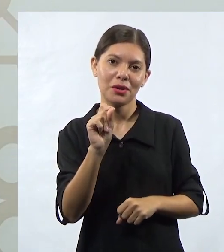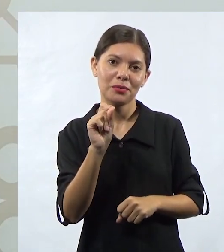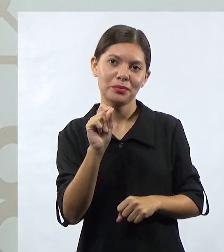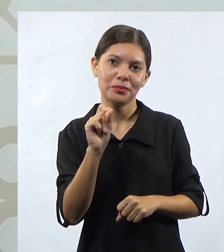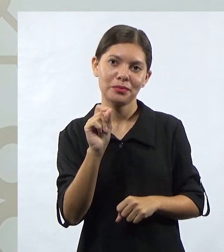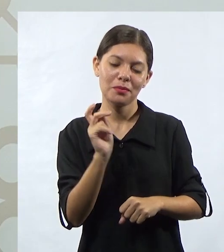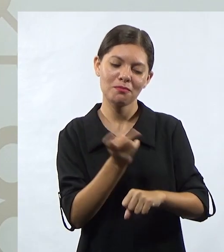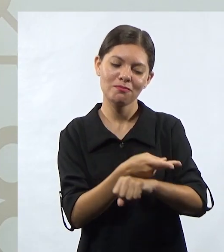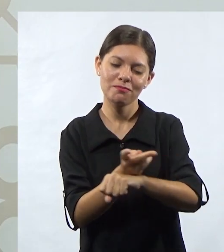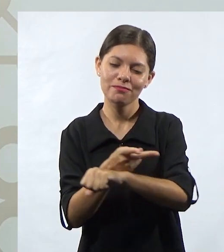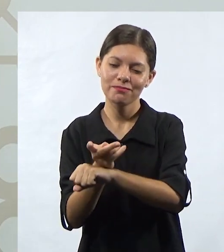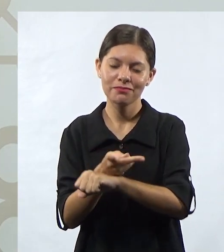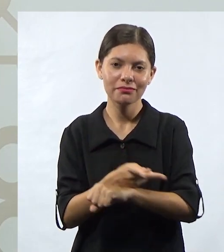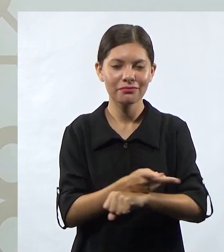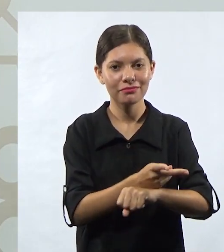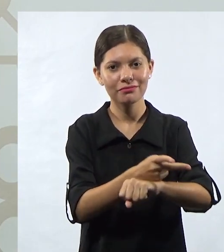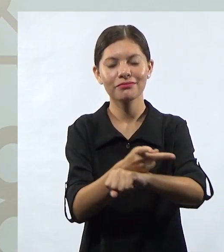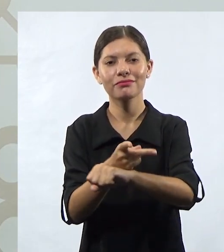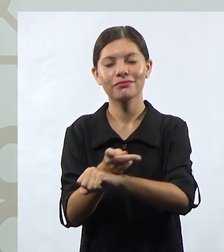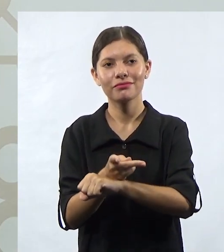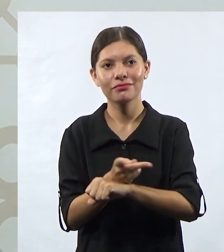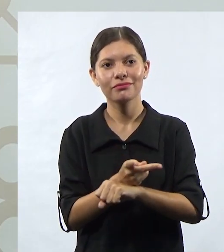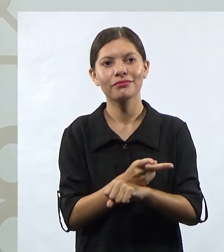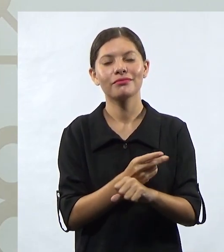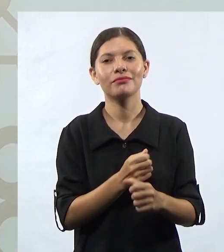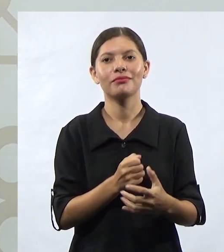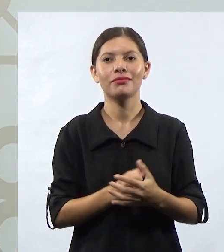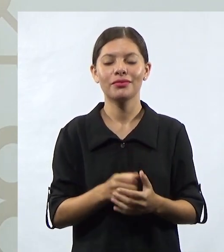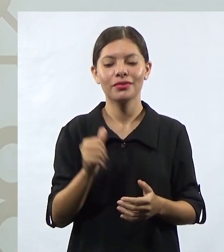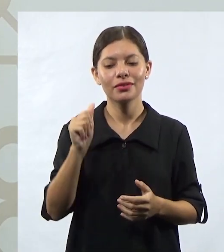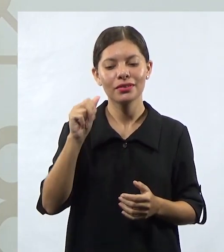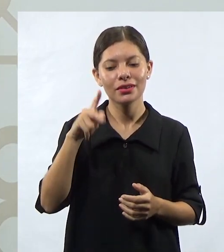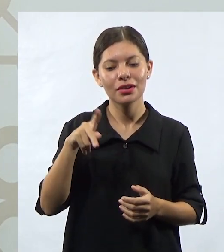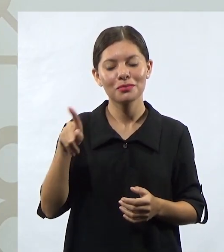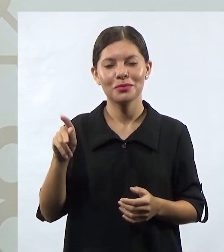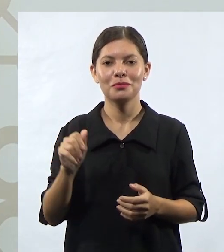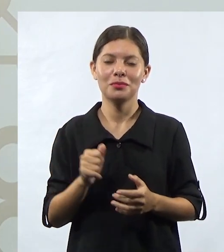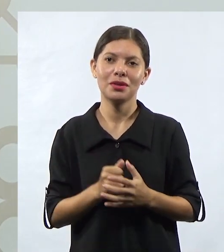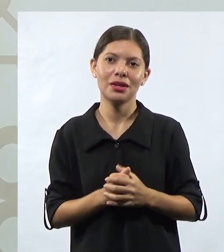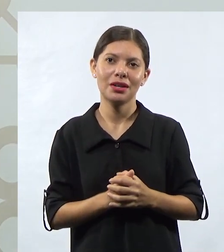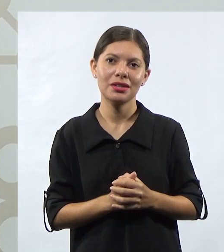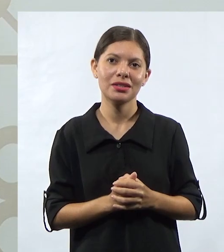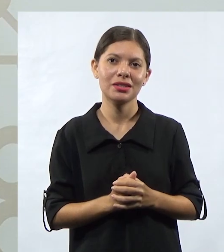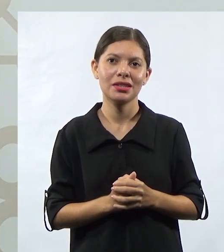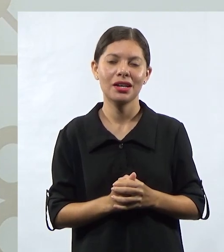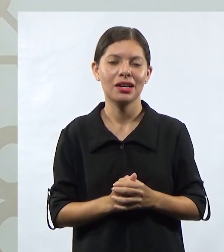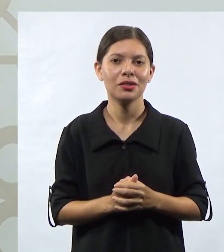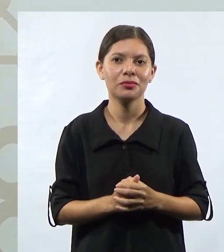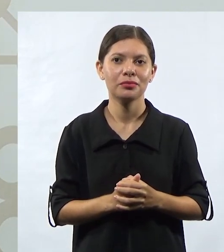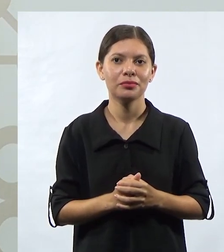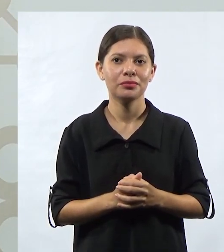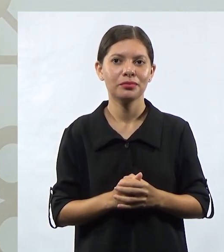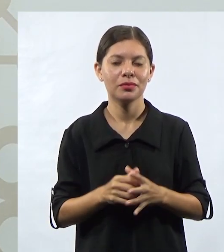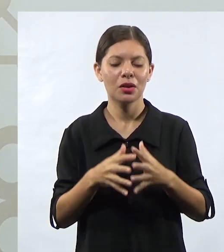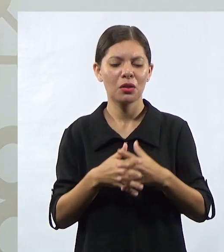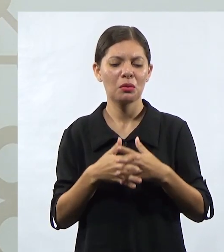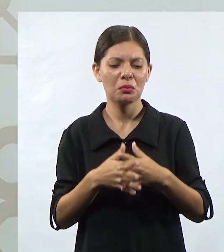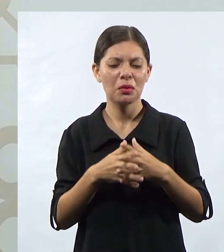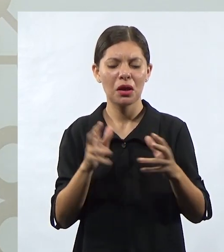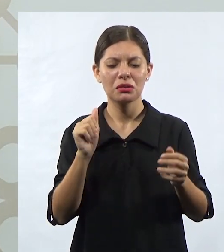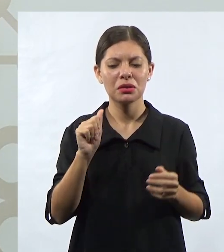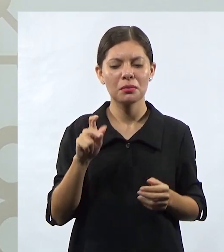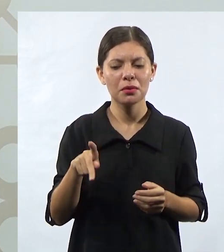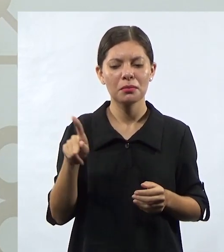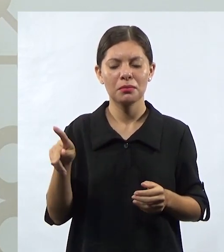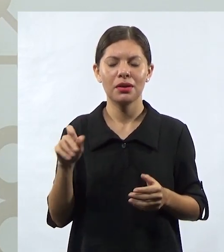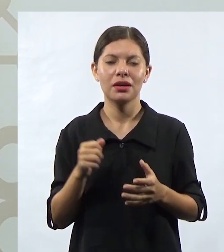que explore os recursos, explore os aplicativos. Não tenho familiaridade com os aplicativos? Faça